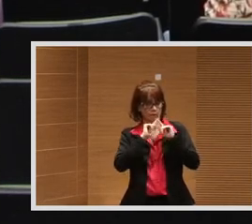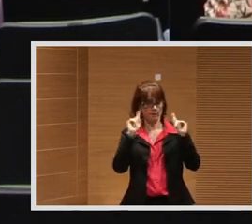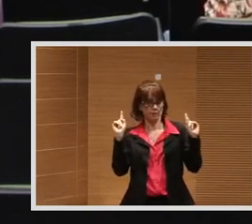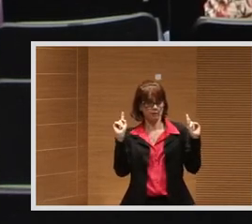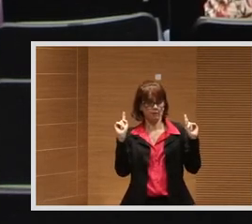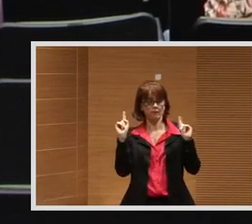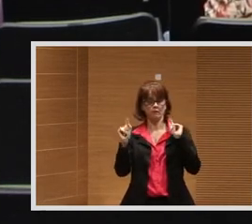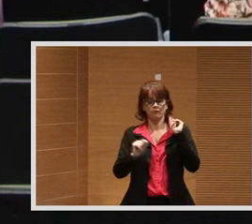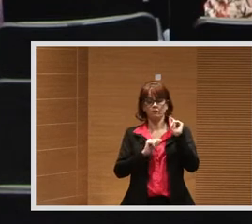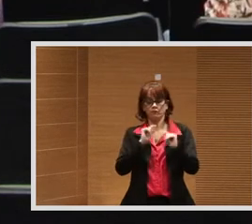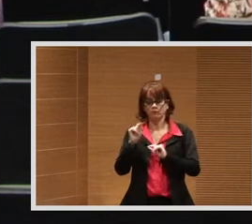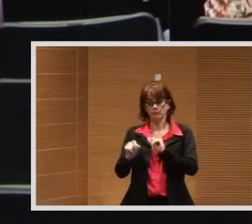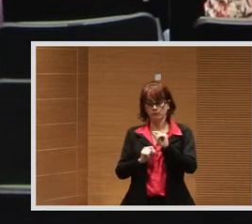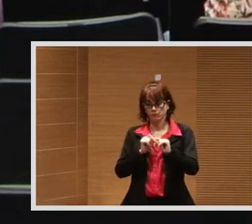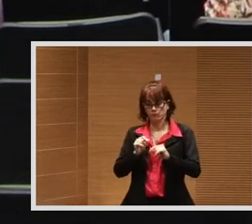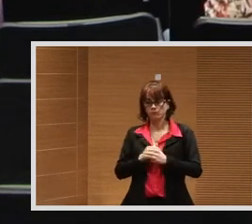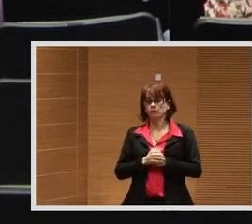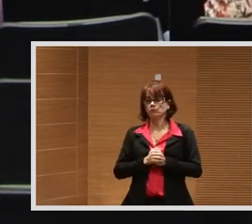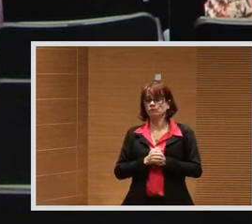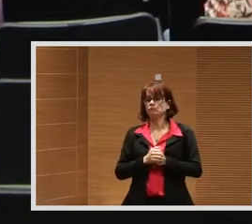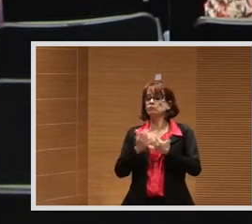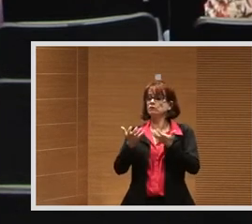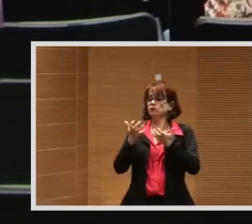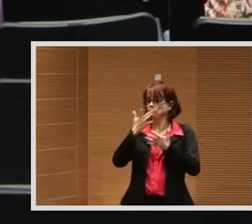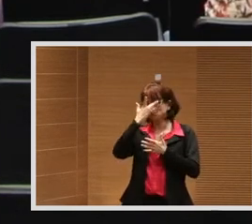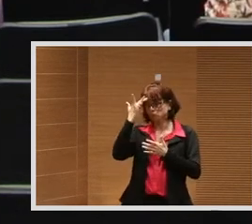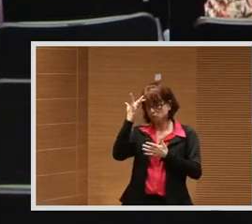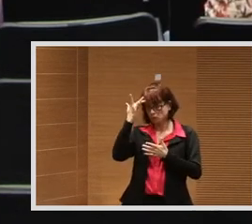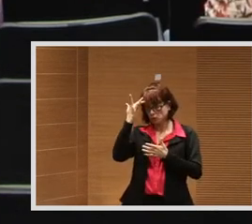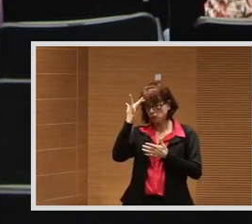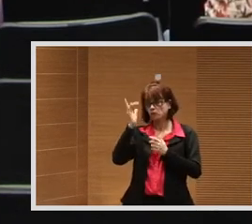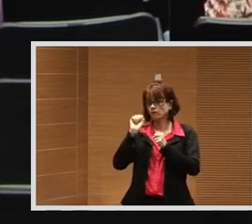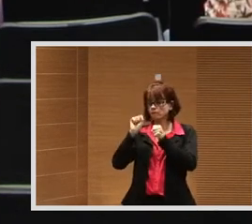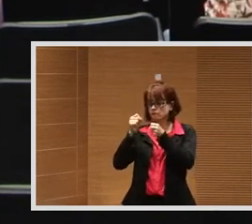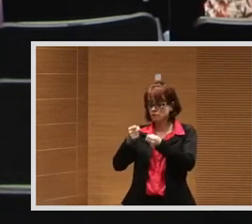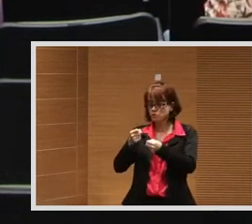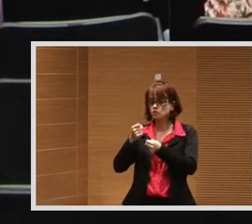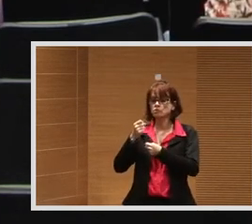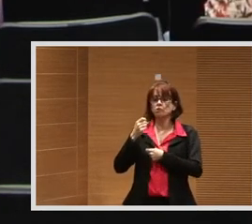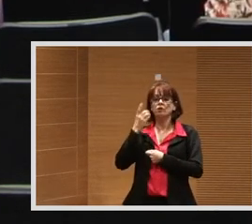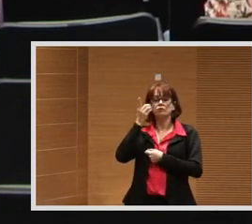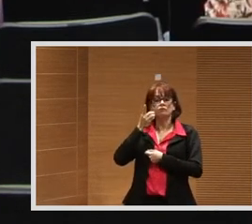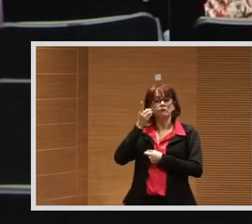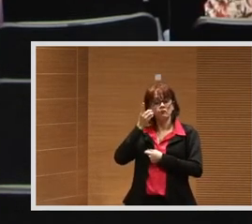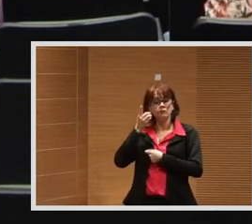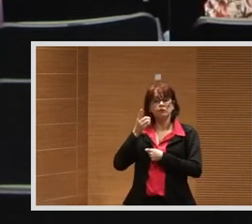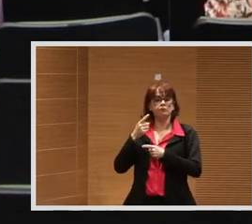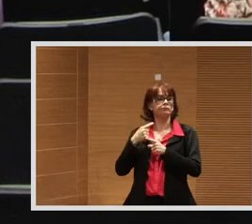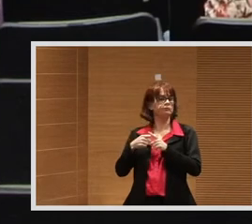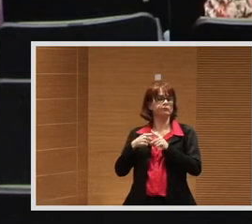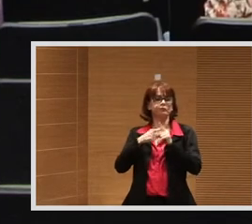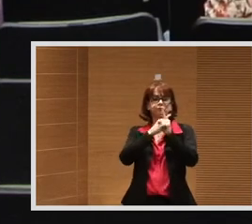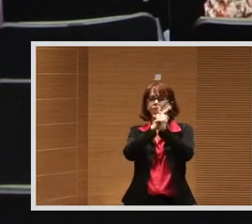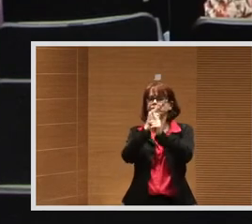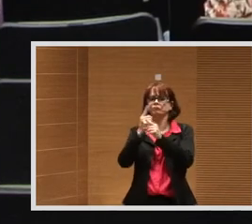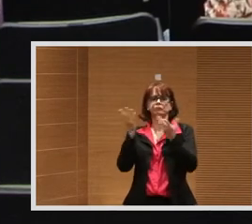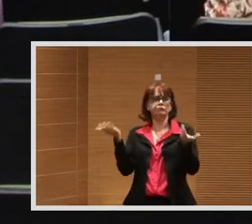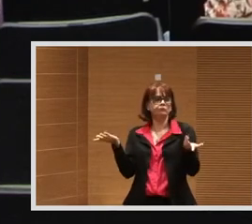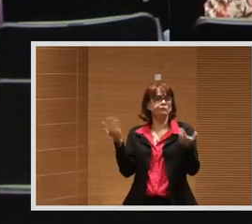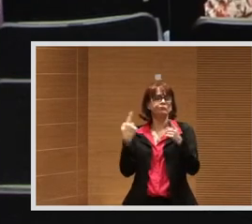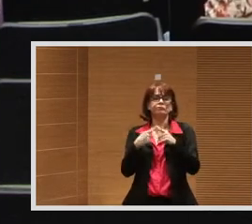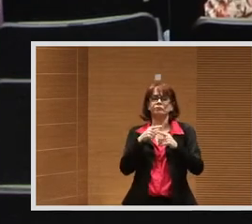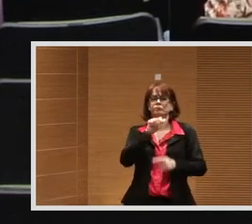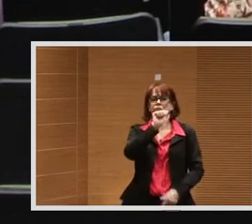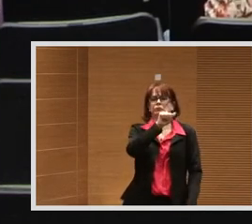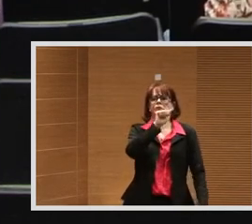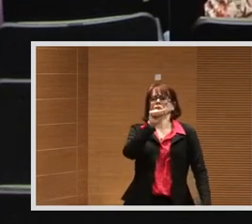que queria um defensor, um advogado, porque ele não encontrava. Porque todos os casos onde